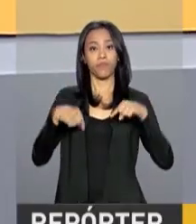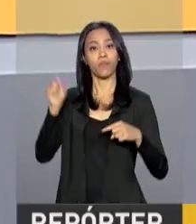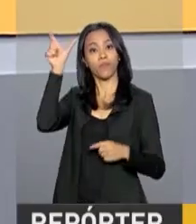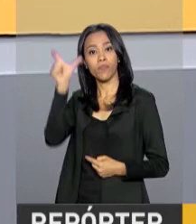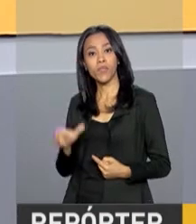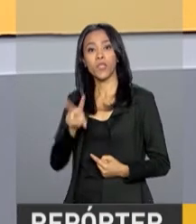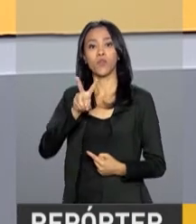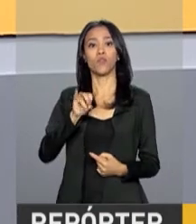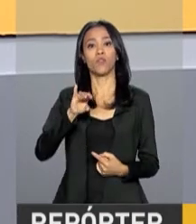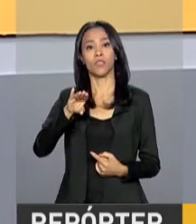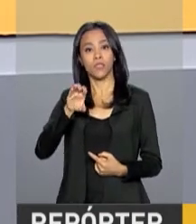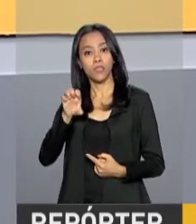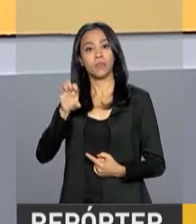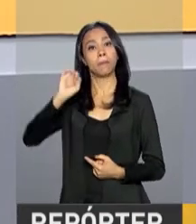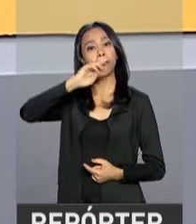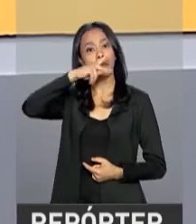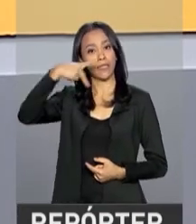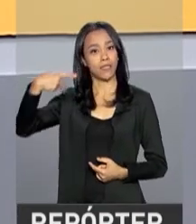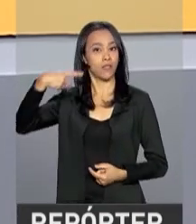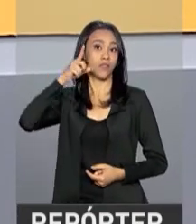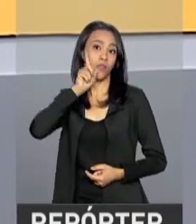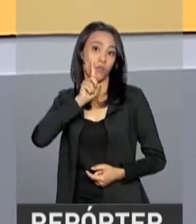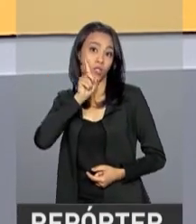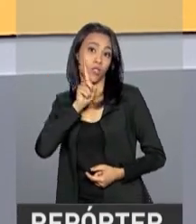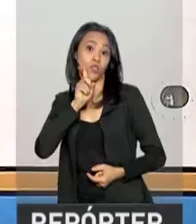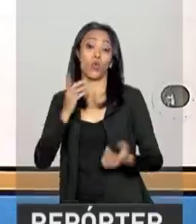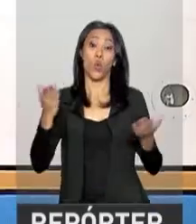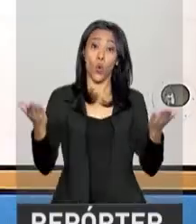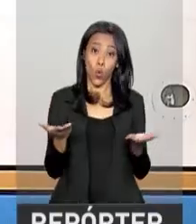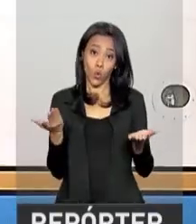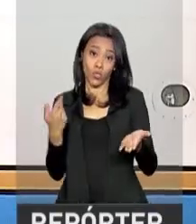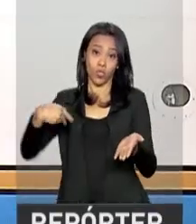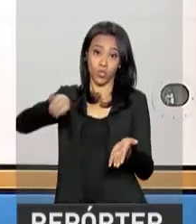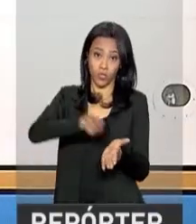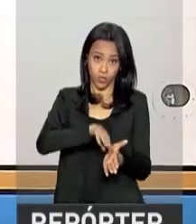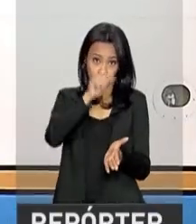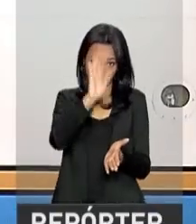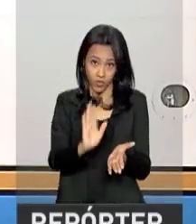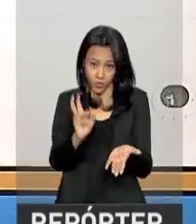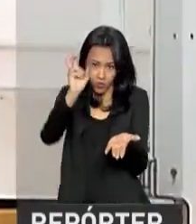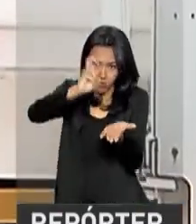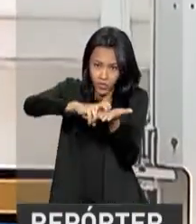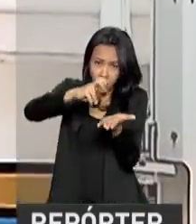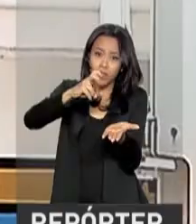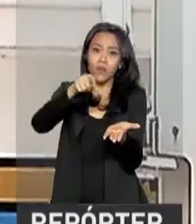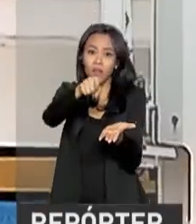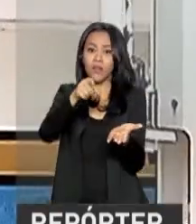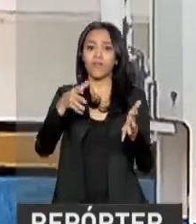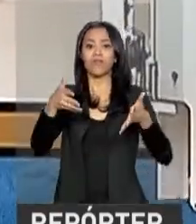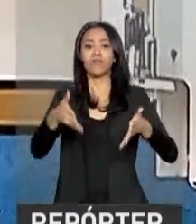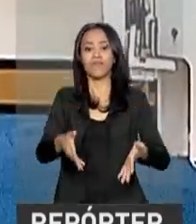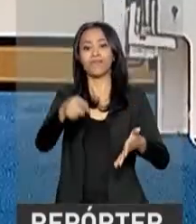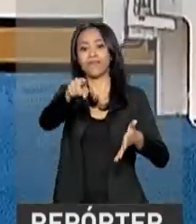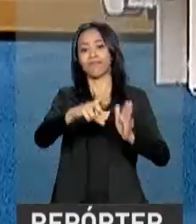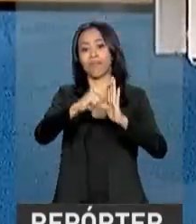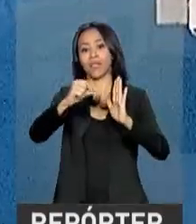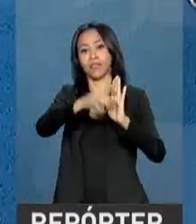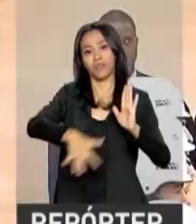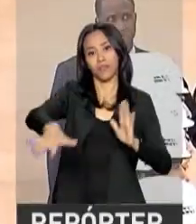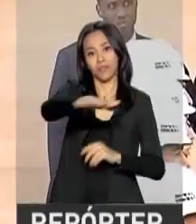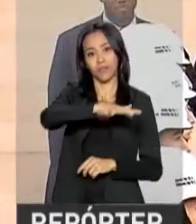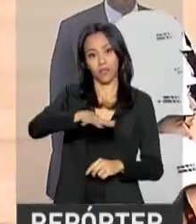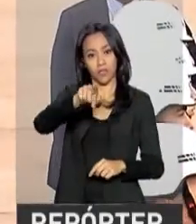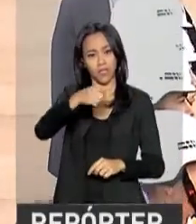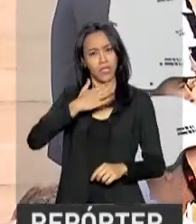estados unidos mike pence chegou ao brasil hoje logo no início da manhã ele desembarcou na base aérea de brasília daqui a